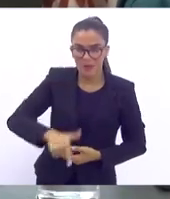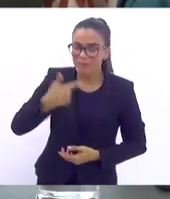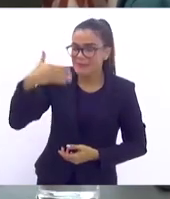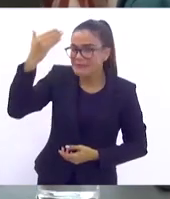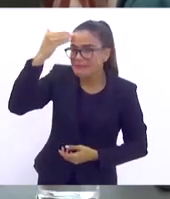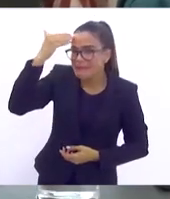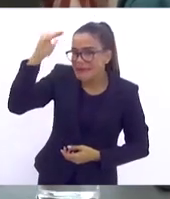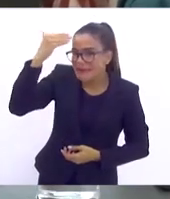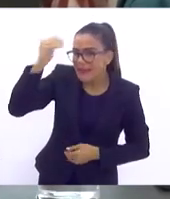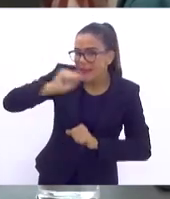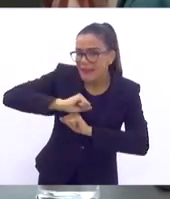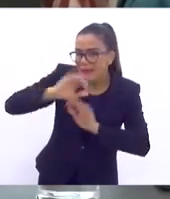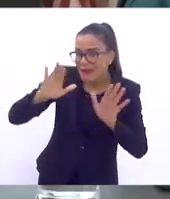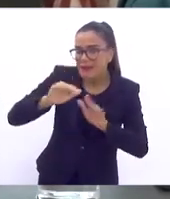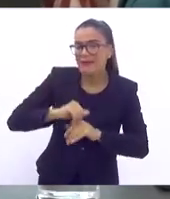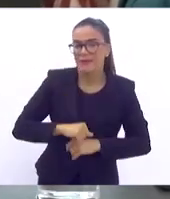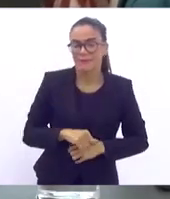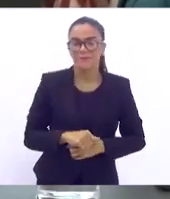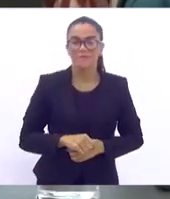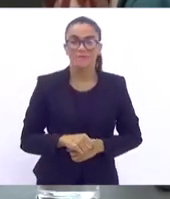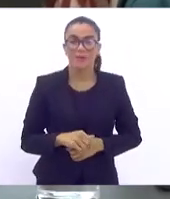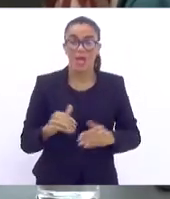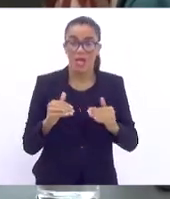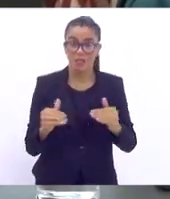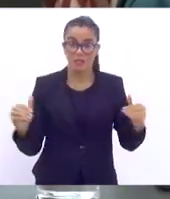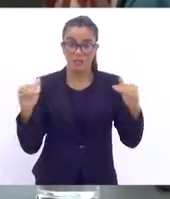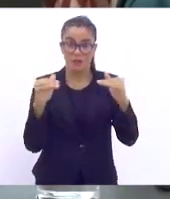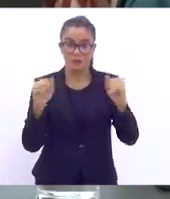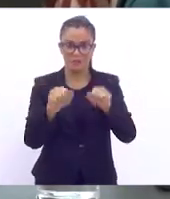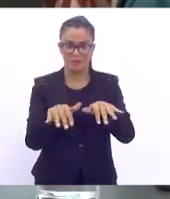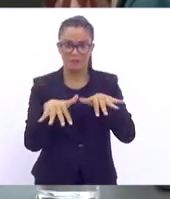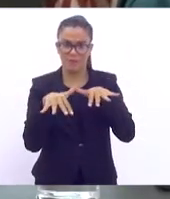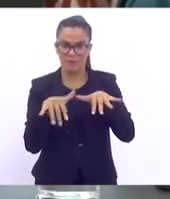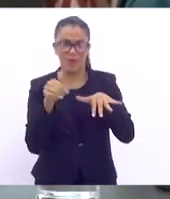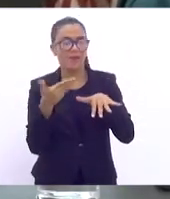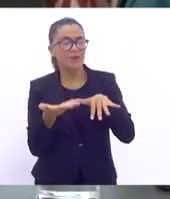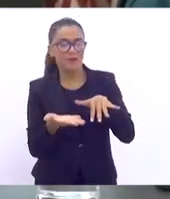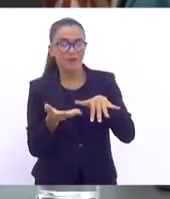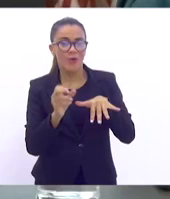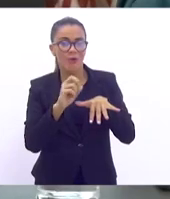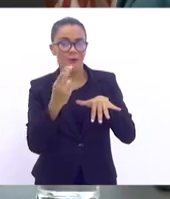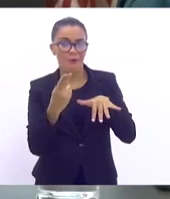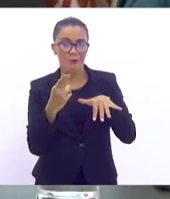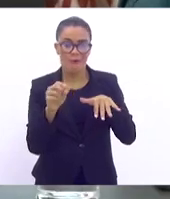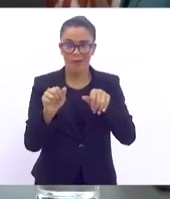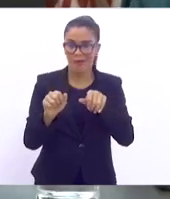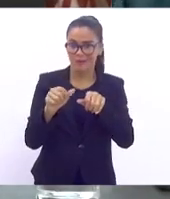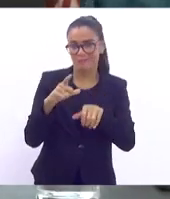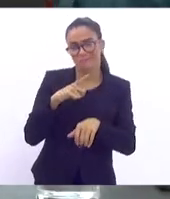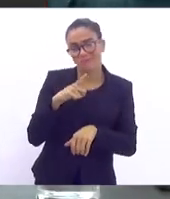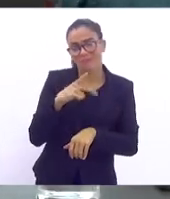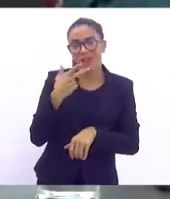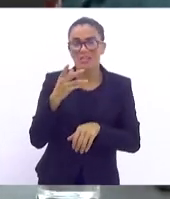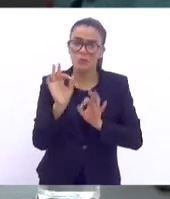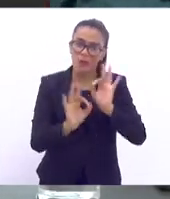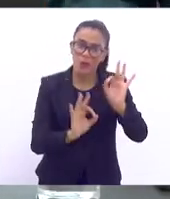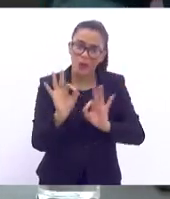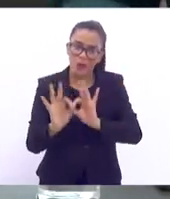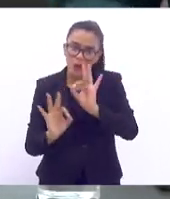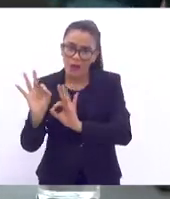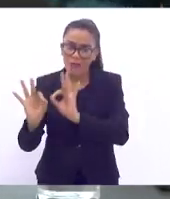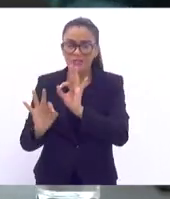entender o conceito do projeto soberania do Plenário ou a soberania quando se trata de organização